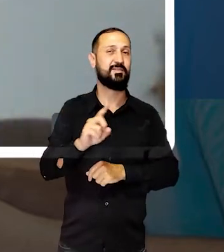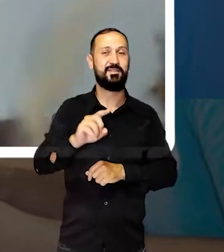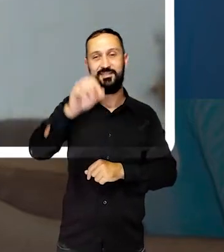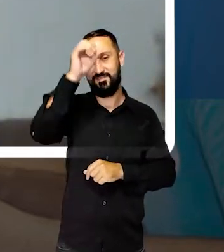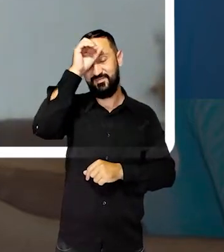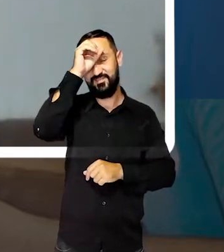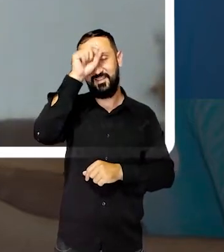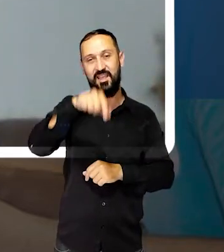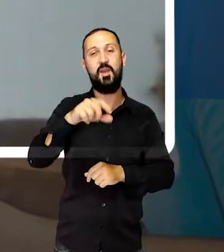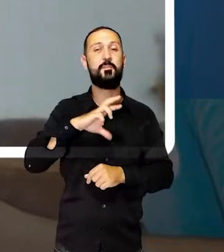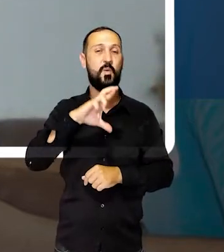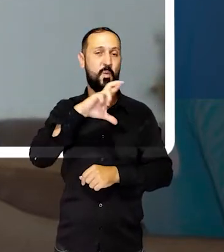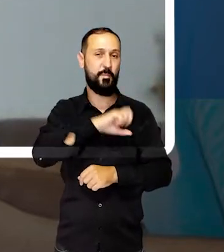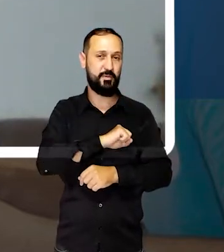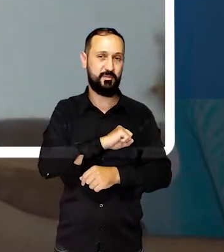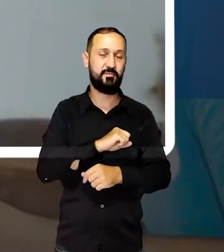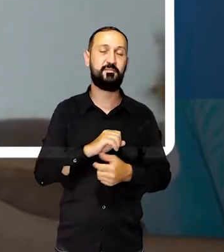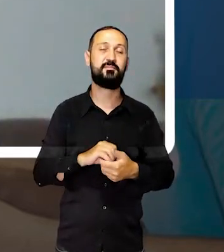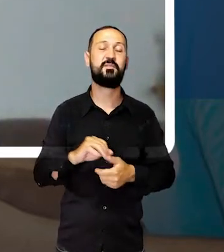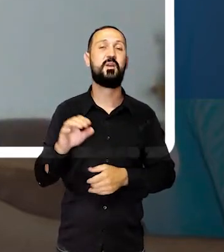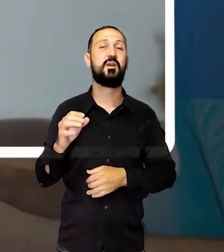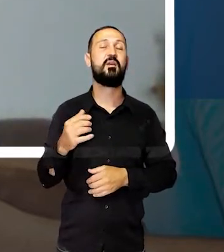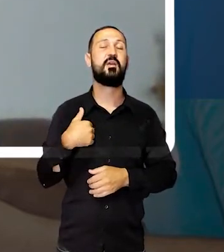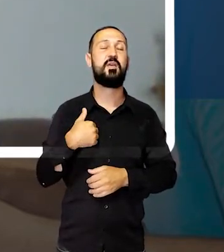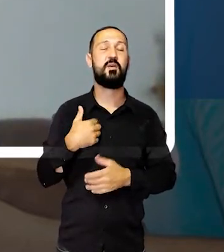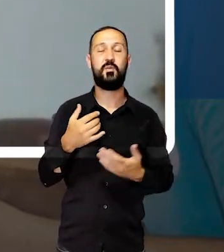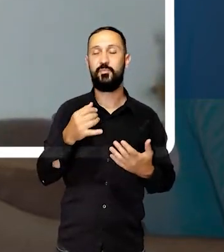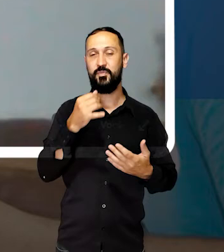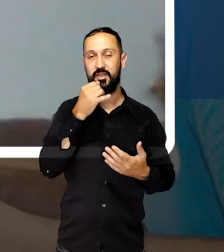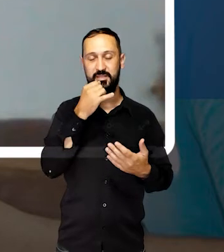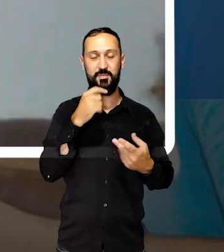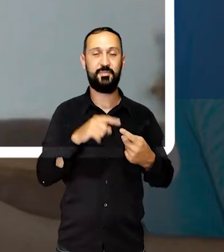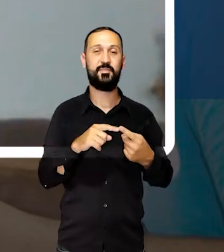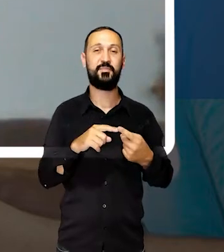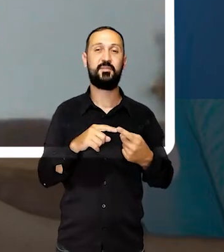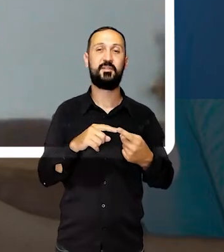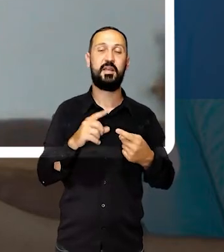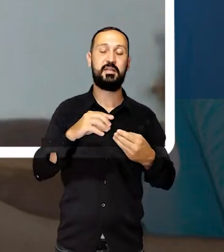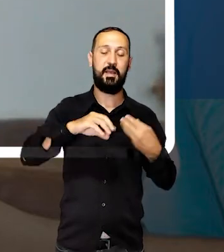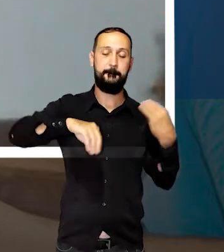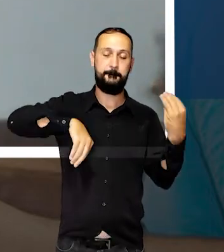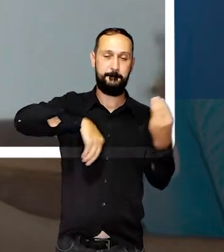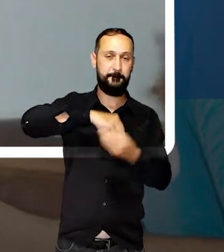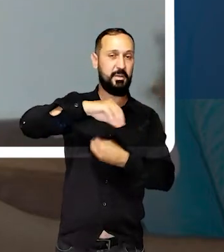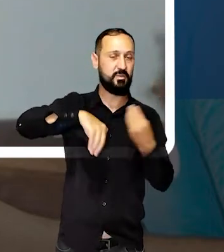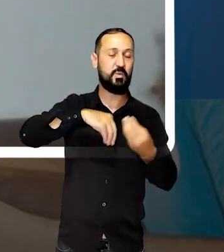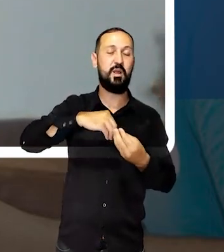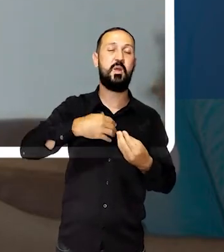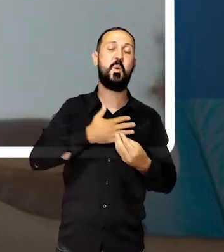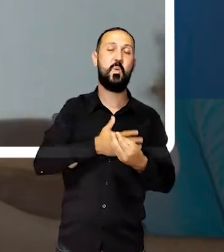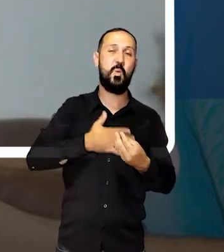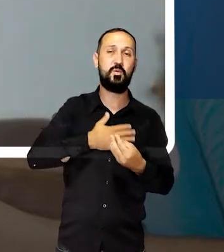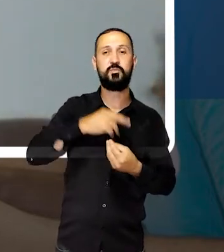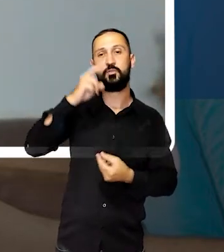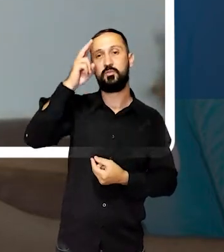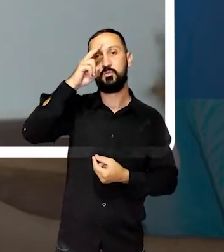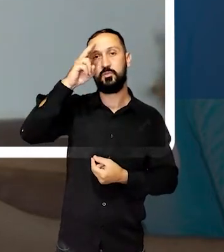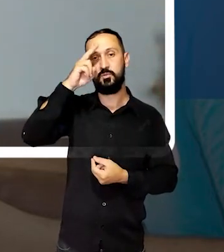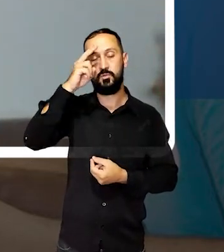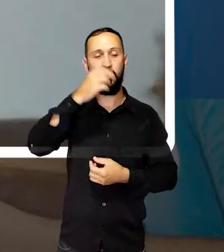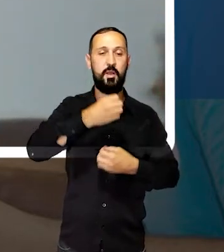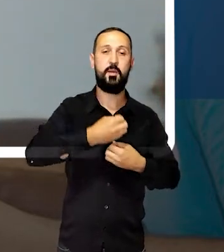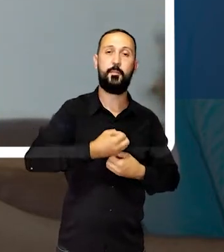meu mais recente romanceiro. Eu gosto muito dessa mistura de história